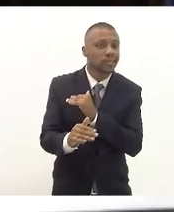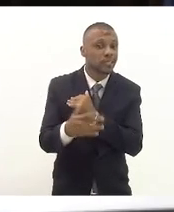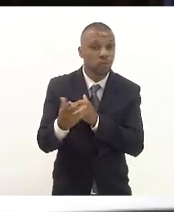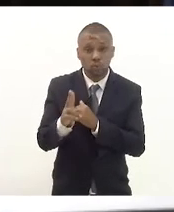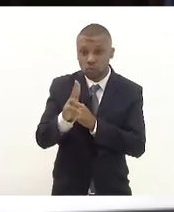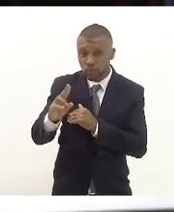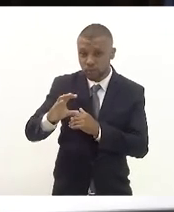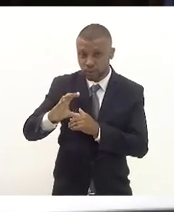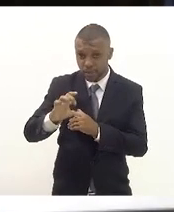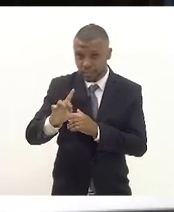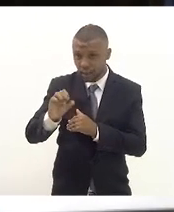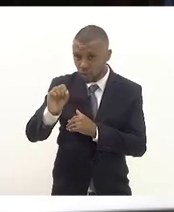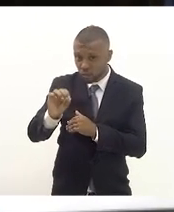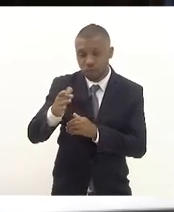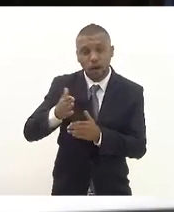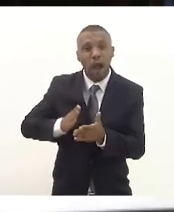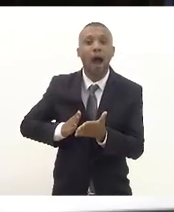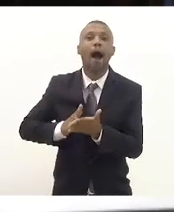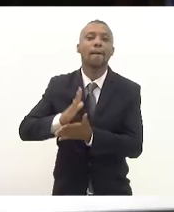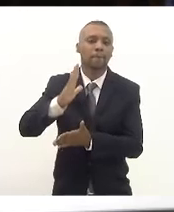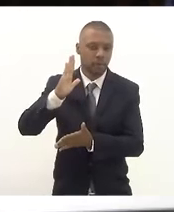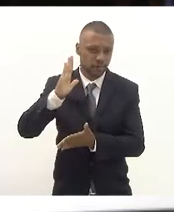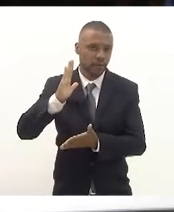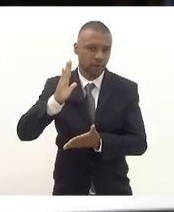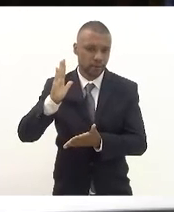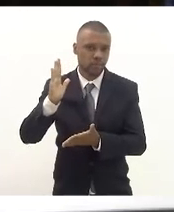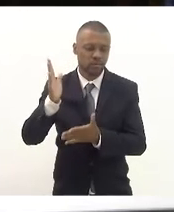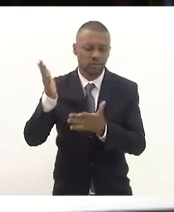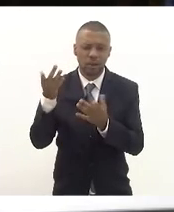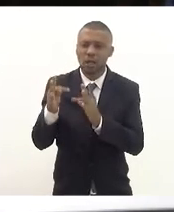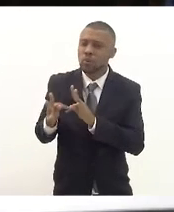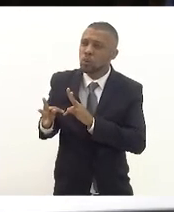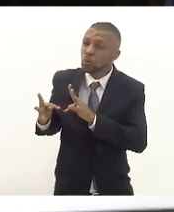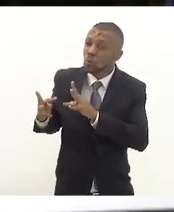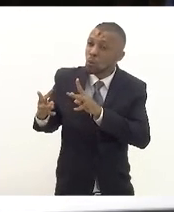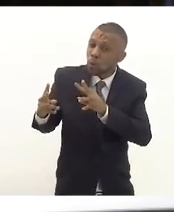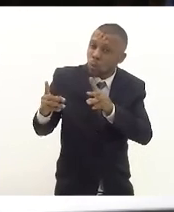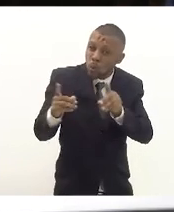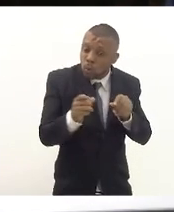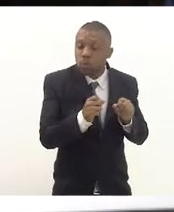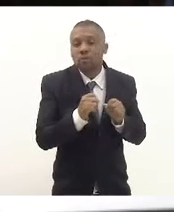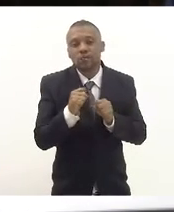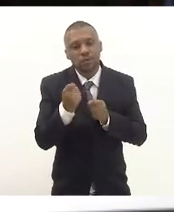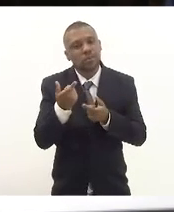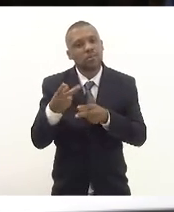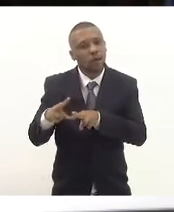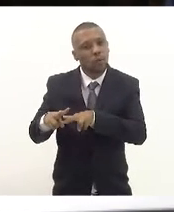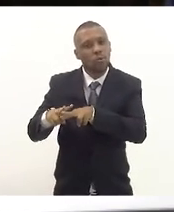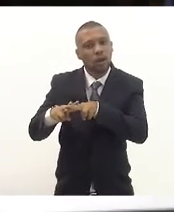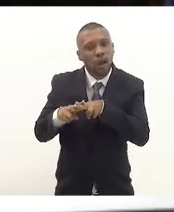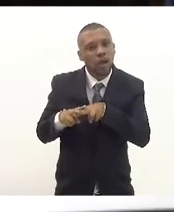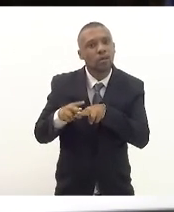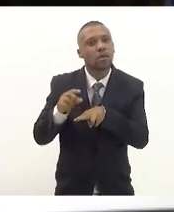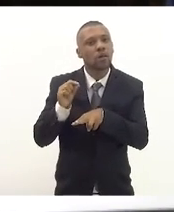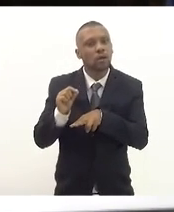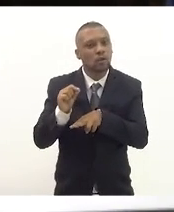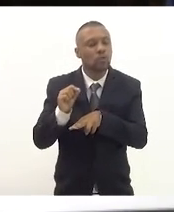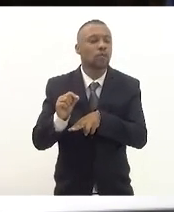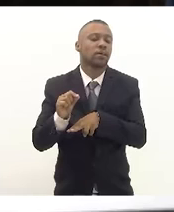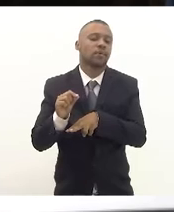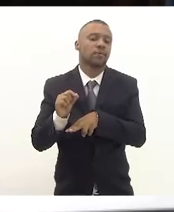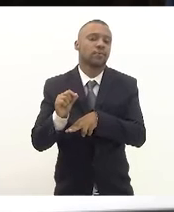Celso foi aprovado por unanimidade e o seu fruto de